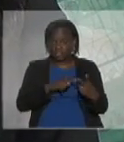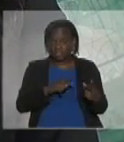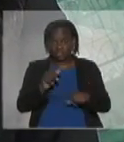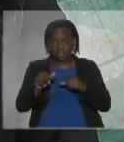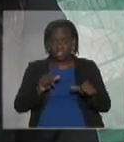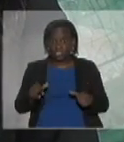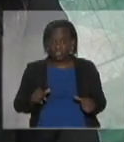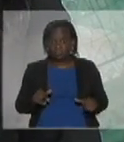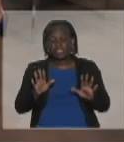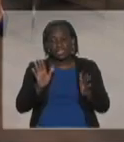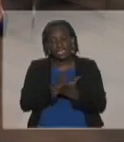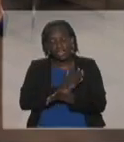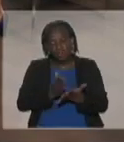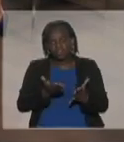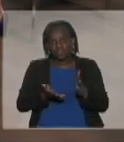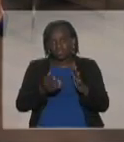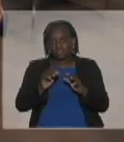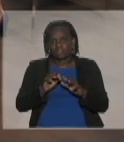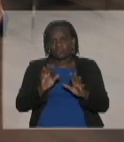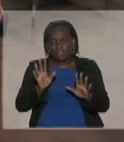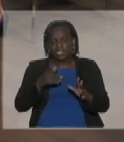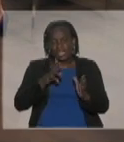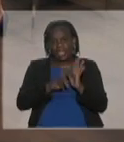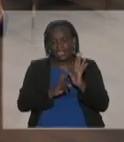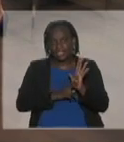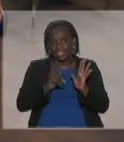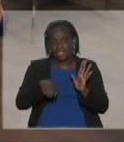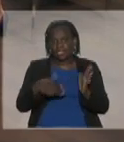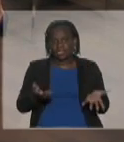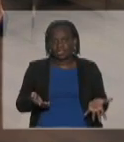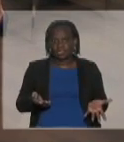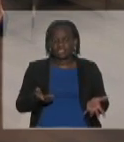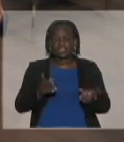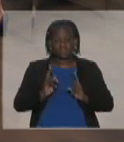trocar de município. Tem algumas exceções, mas a regra é exatamente essa.